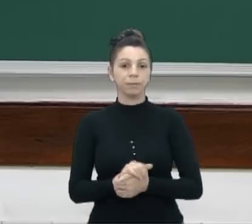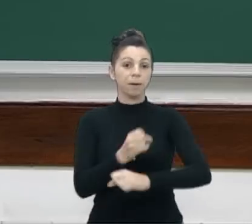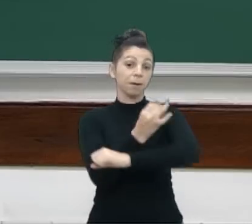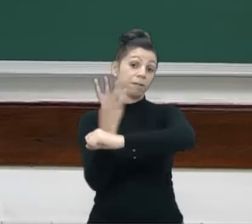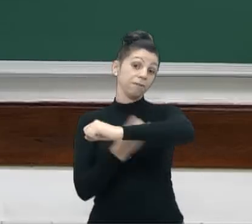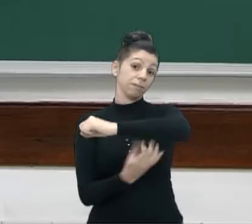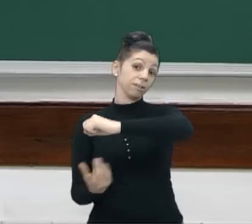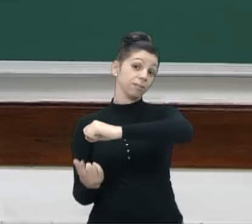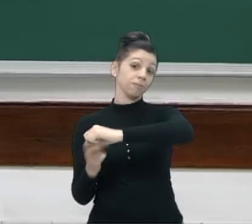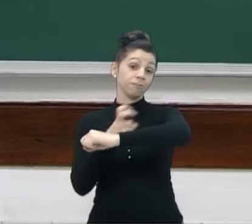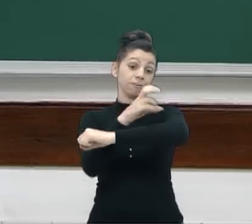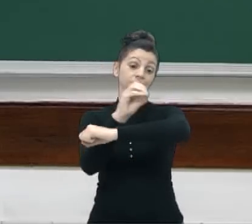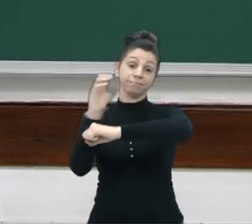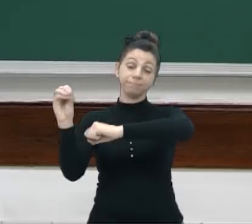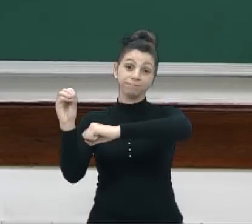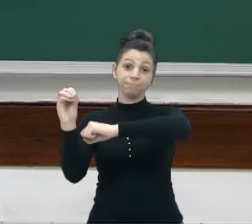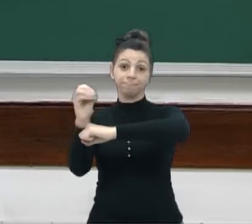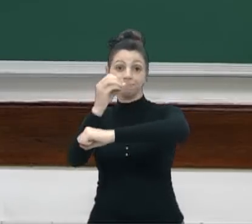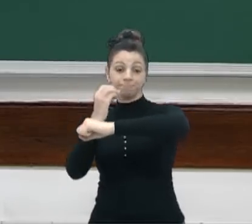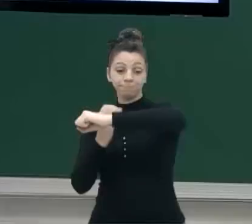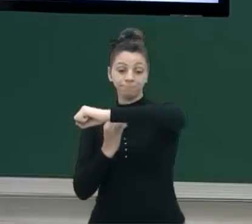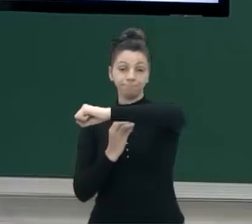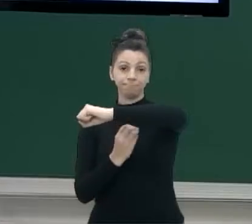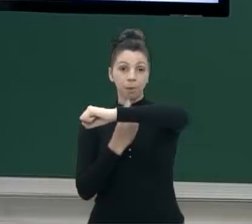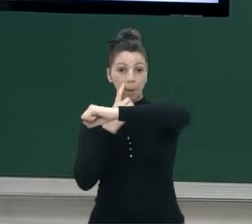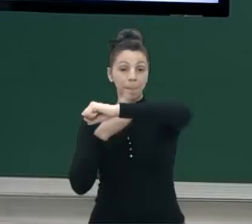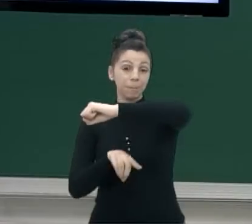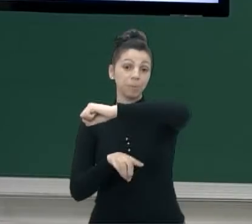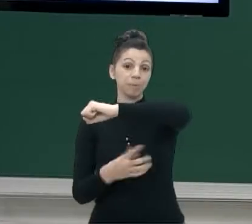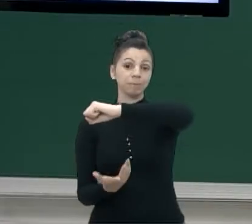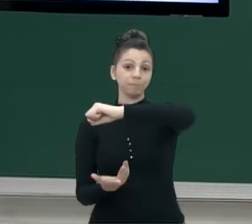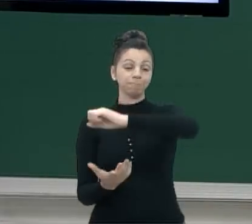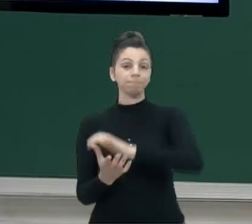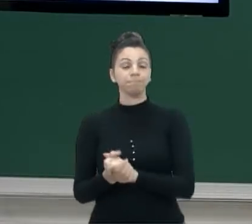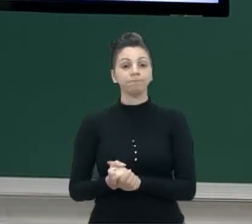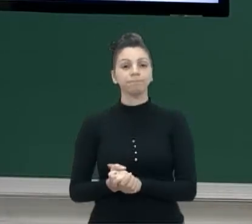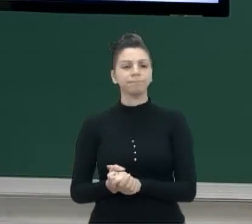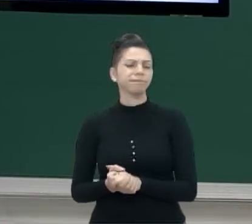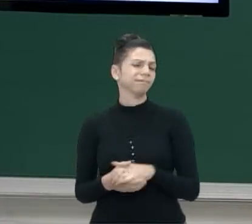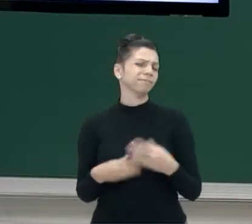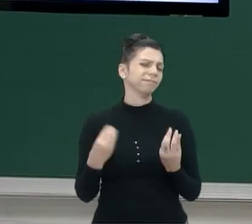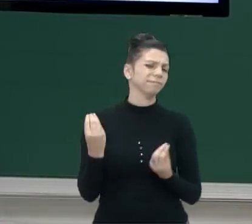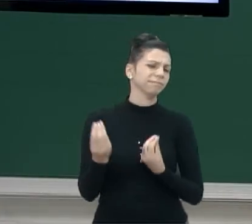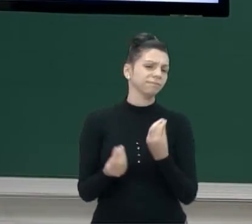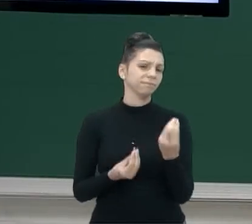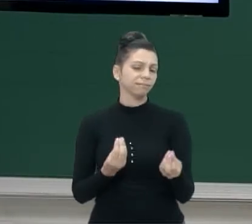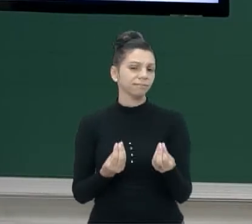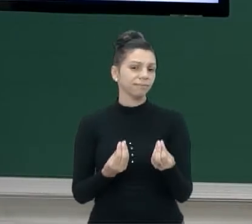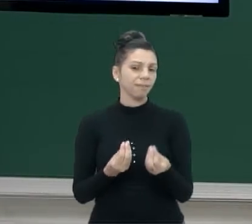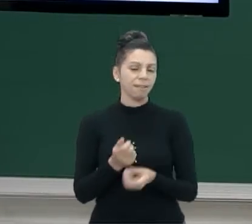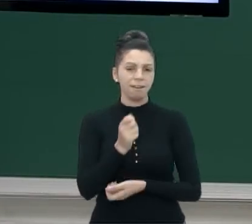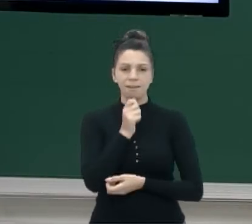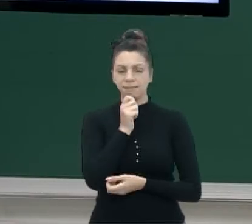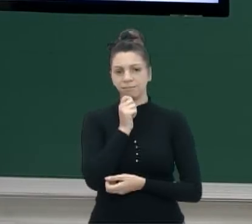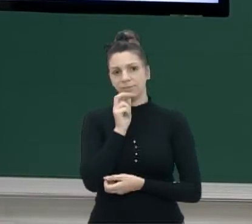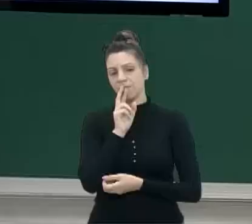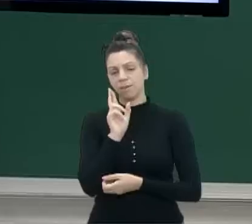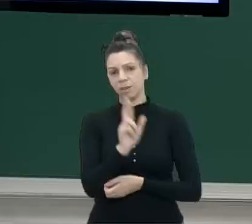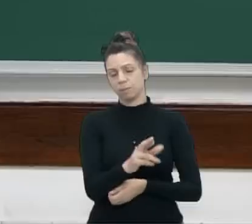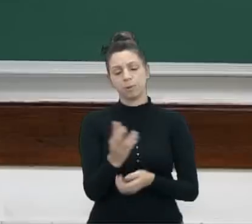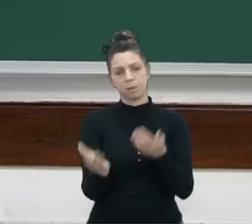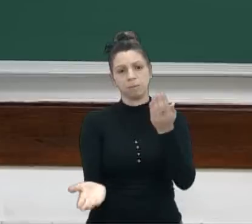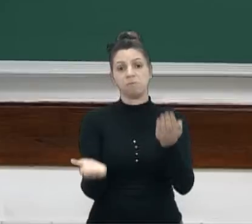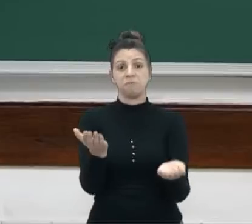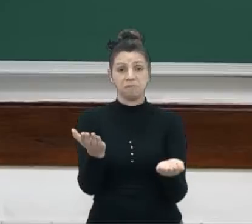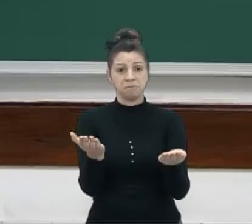fração, 500 sobre 1000. Mas e aí? Ainda não respondemos se são